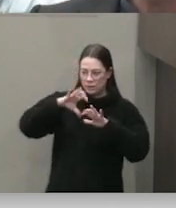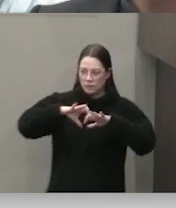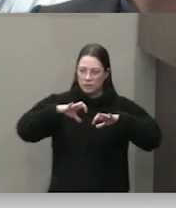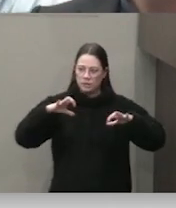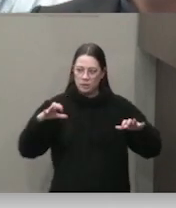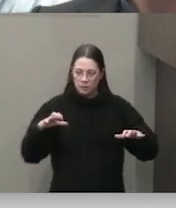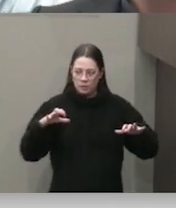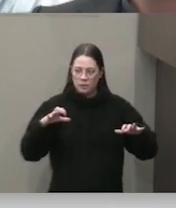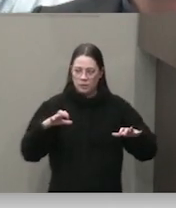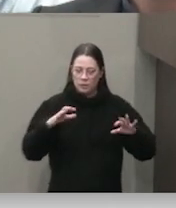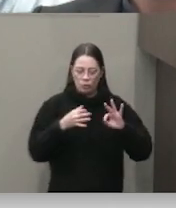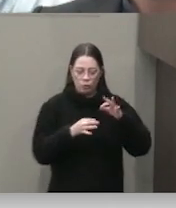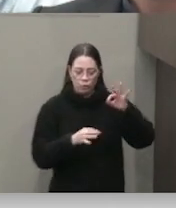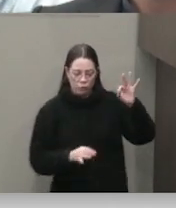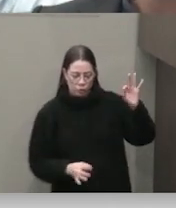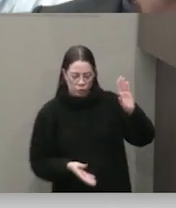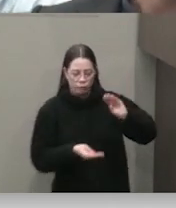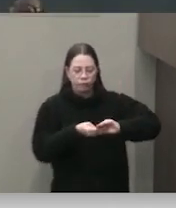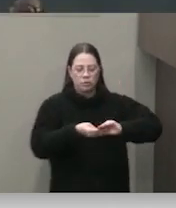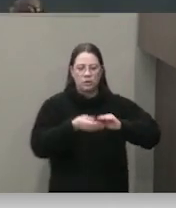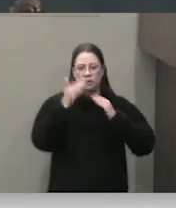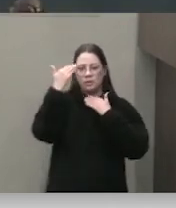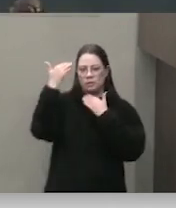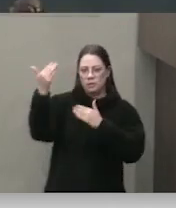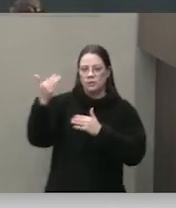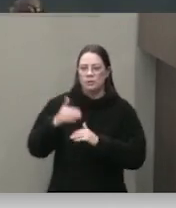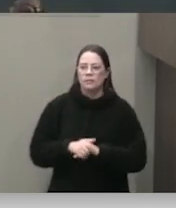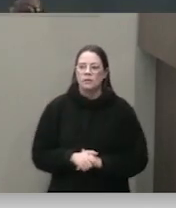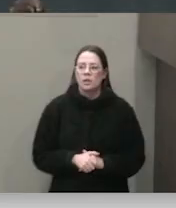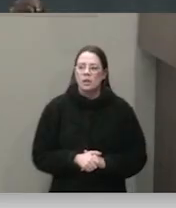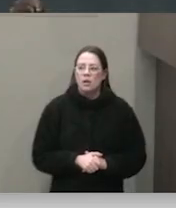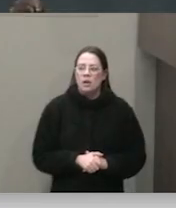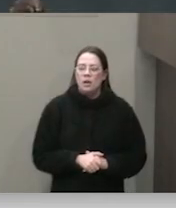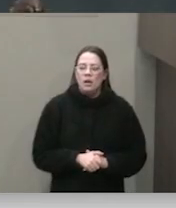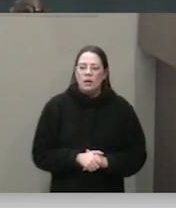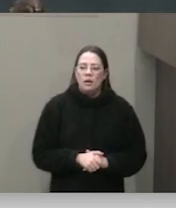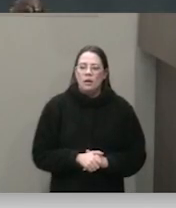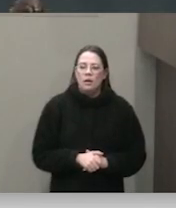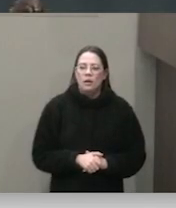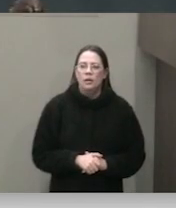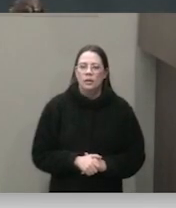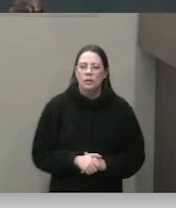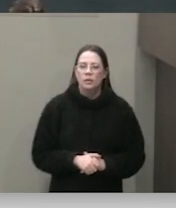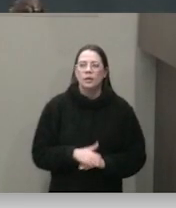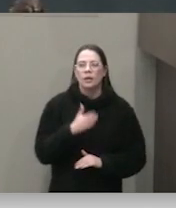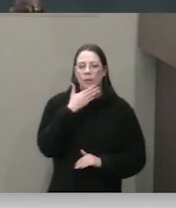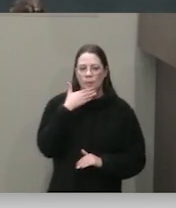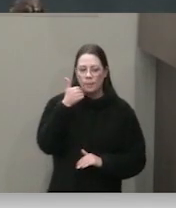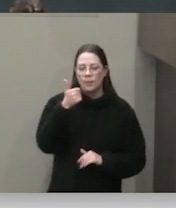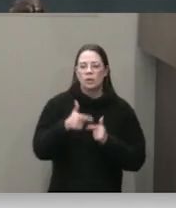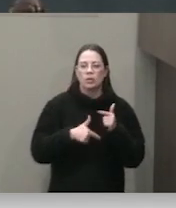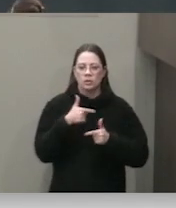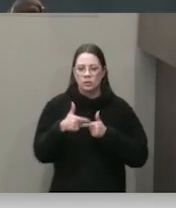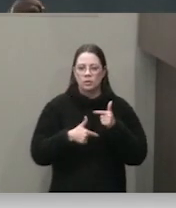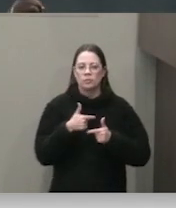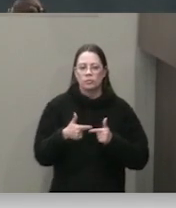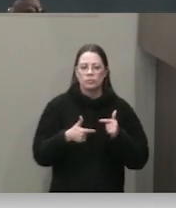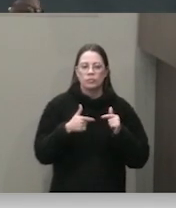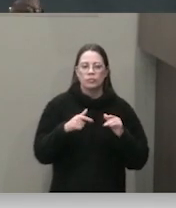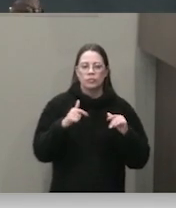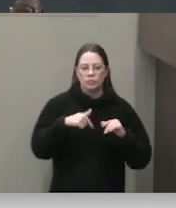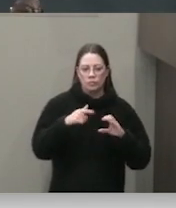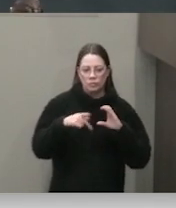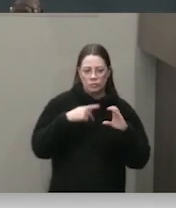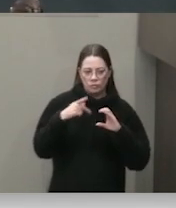separar para que a gente não deixe tão extensas 2 sessões. Obrigado. Obrigado, vereador Iel. Resumindo, é para o melhor serviço de andamento da casa. Ninguém se